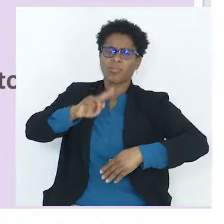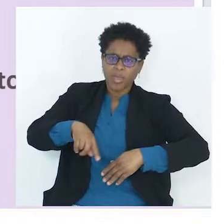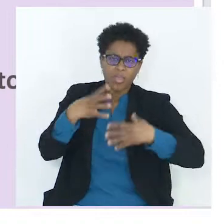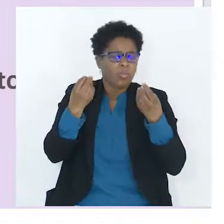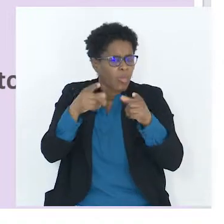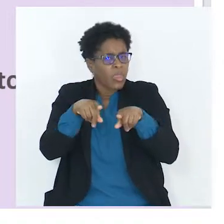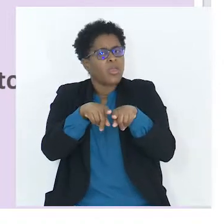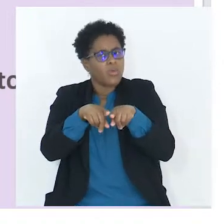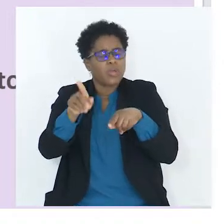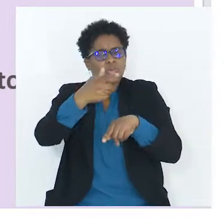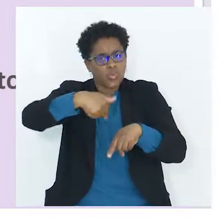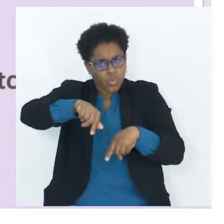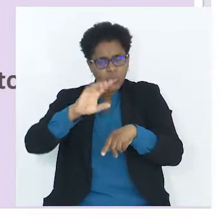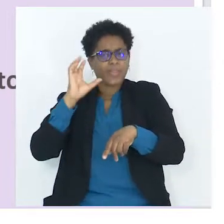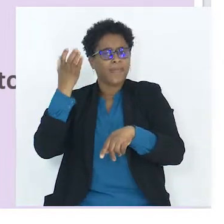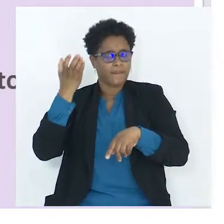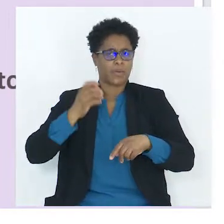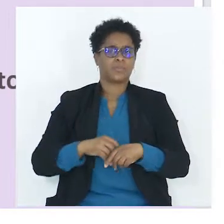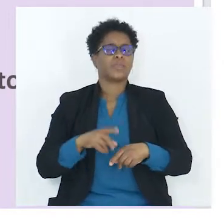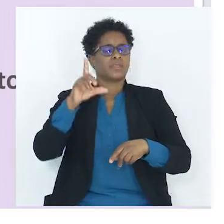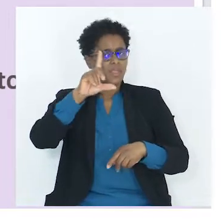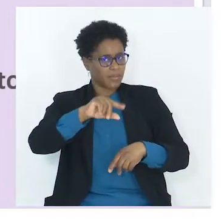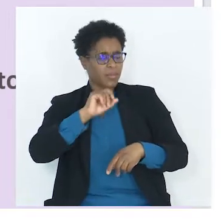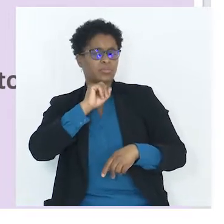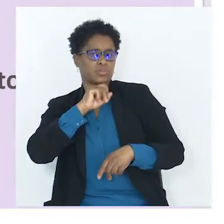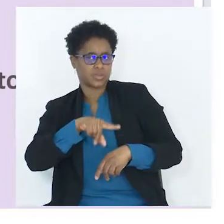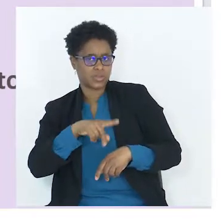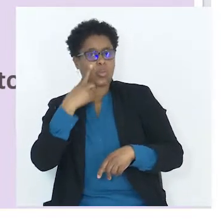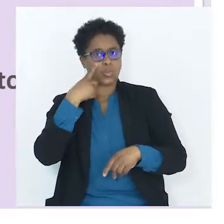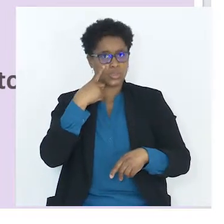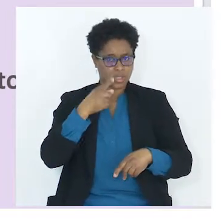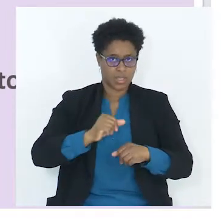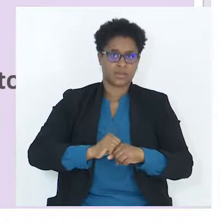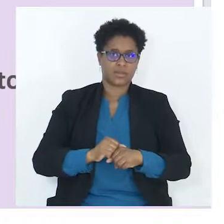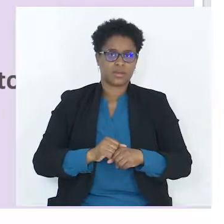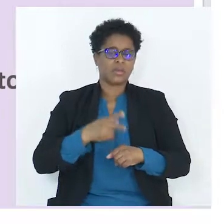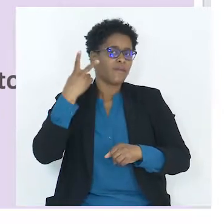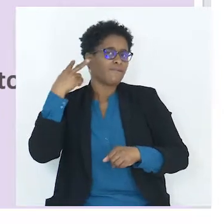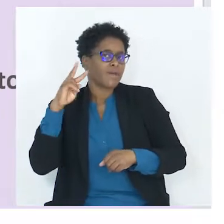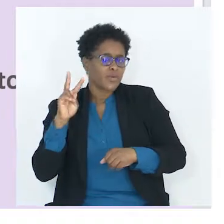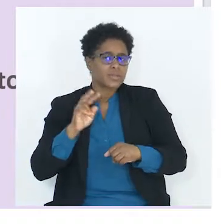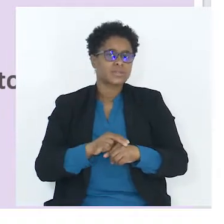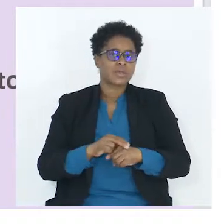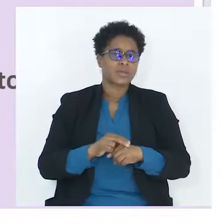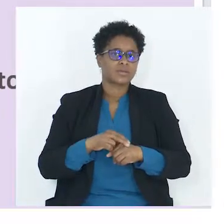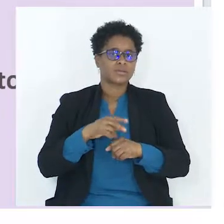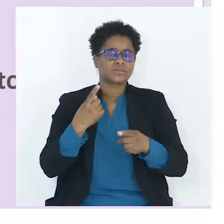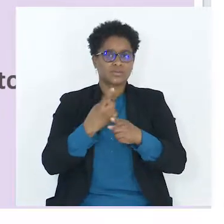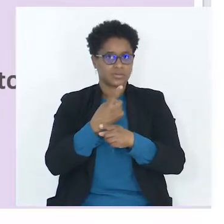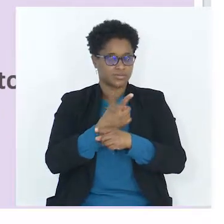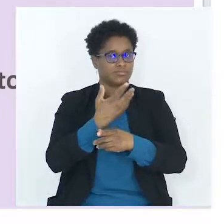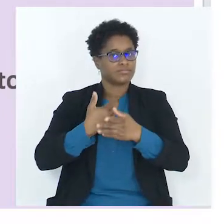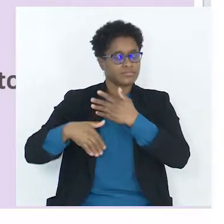maneira bastante semelhante no nosso tempo. Ainda possibilita conhecer e valorizar